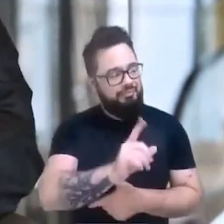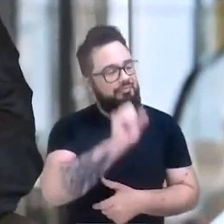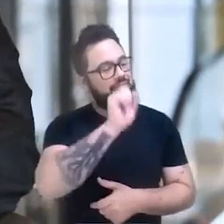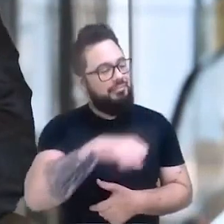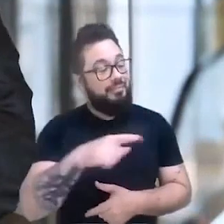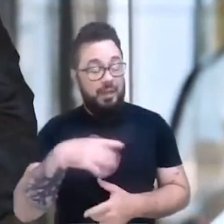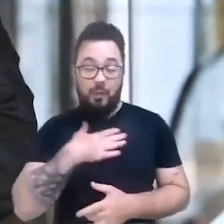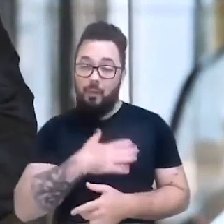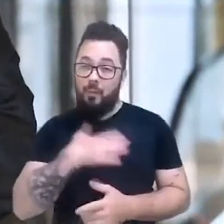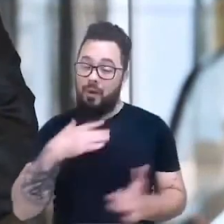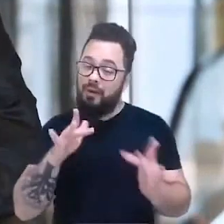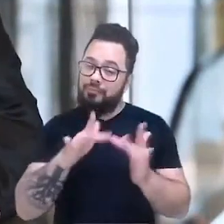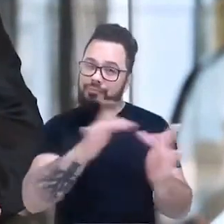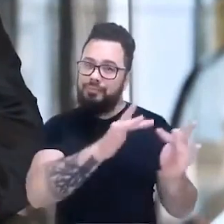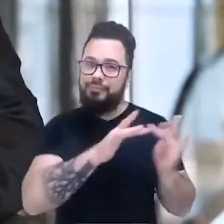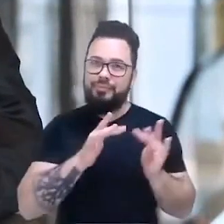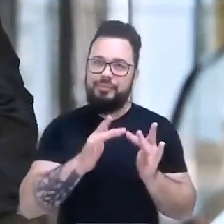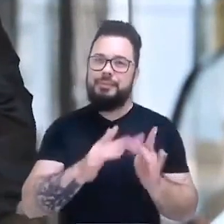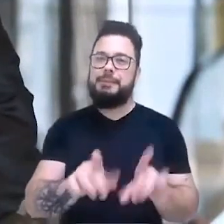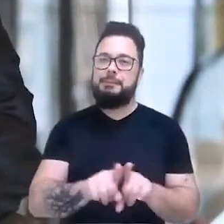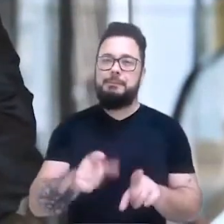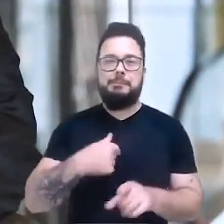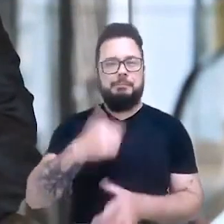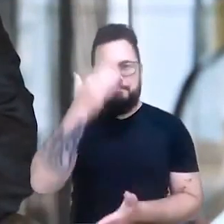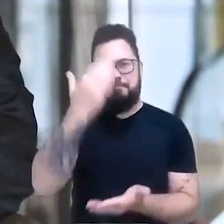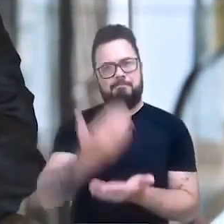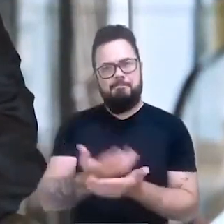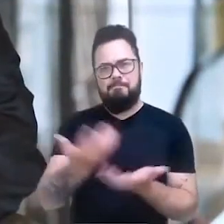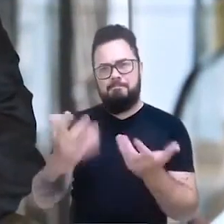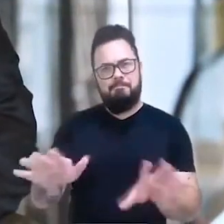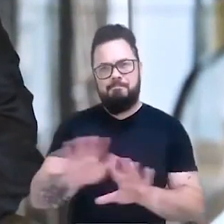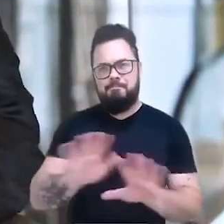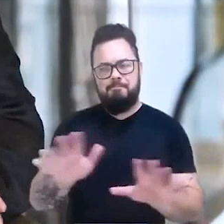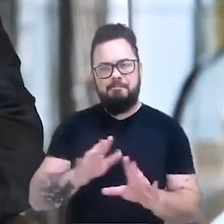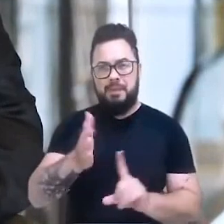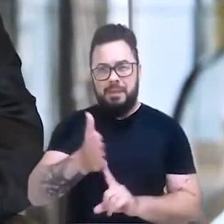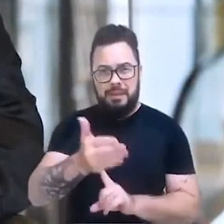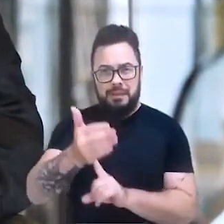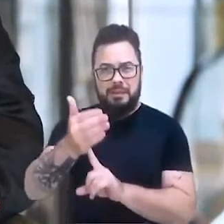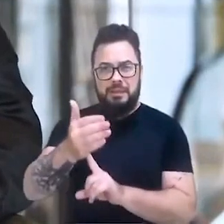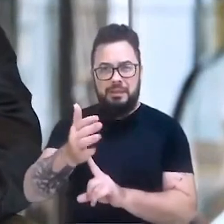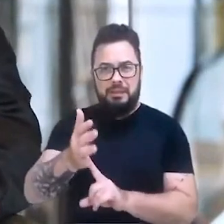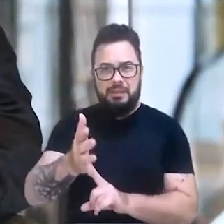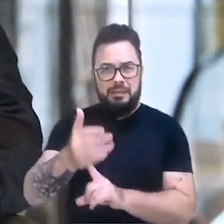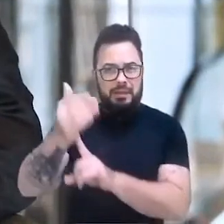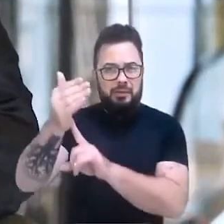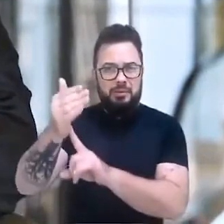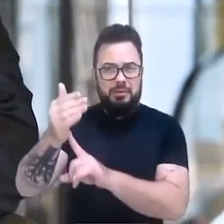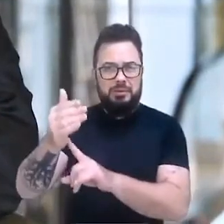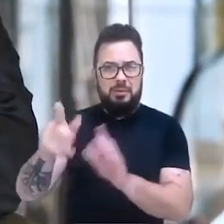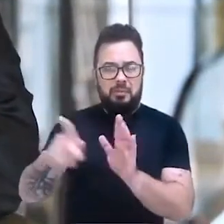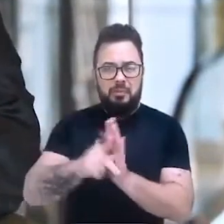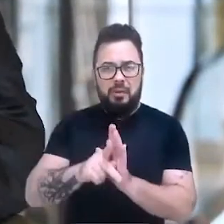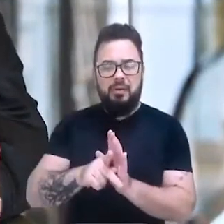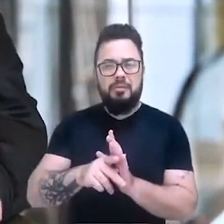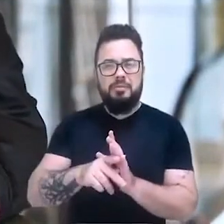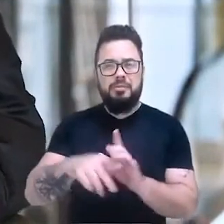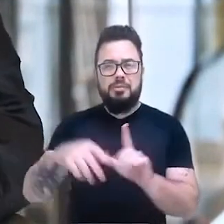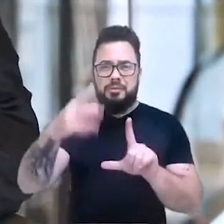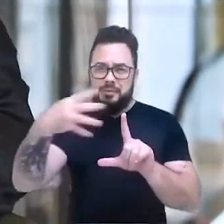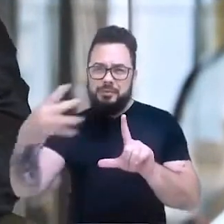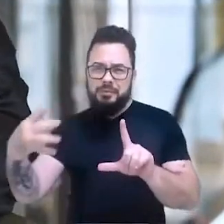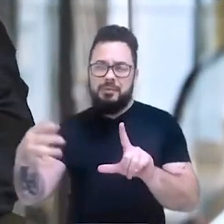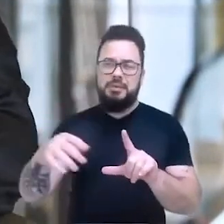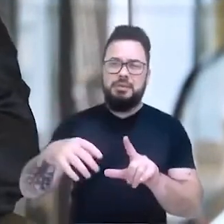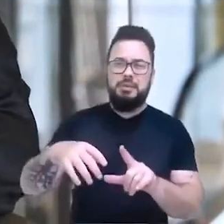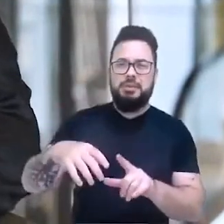chamou ele tá indo, ele gosta muito de gente também. E eu não quero acreditar nessa tecnologia fria do streaming. Eu não gosto dessa coisa